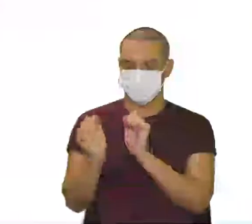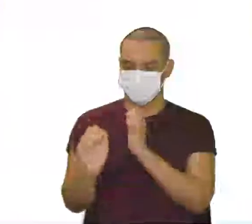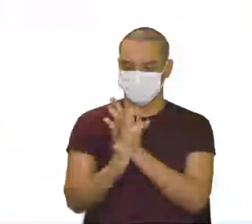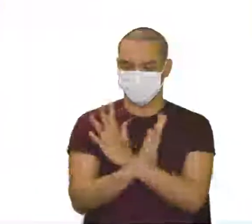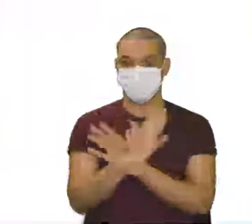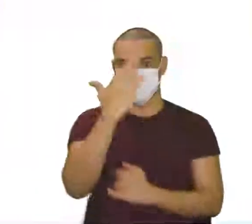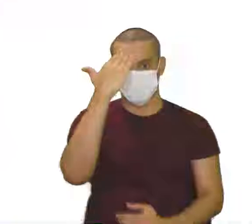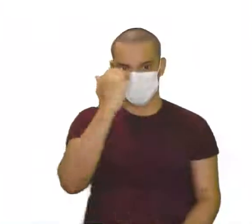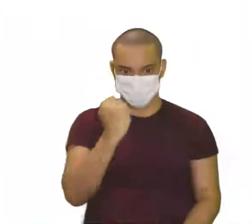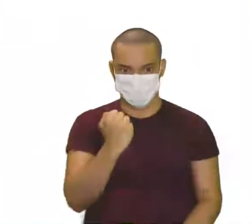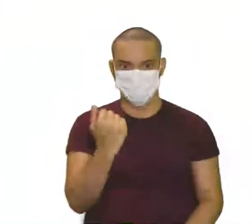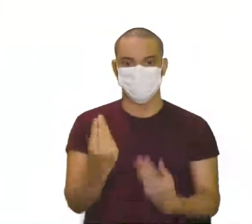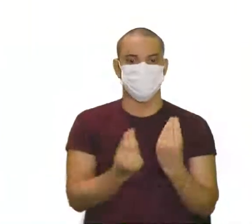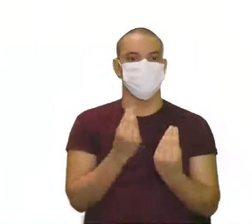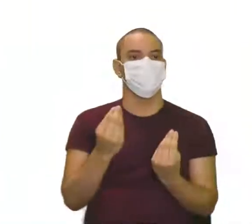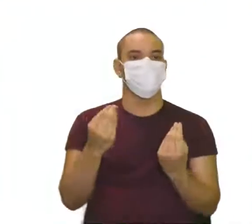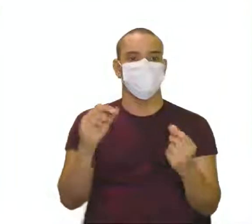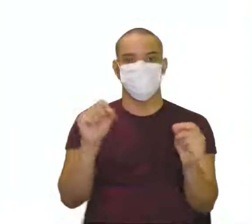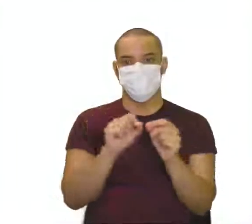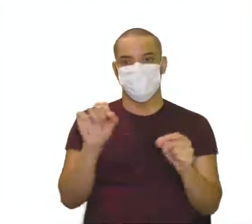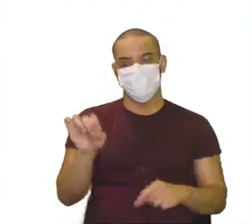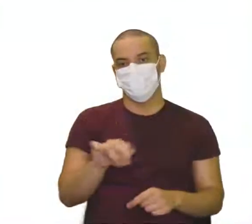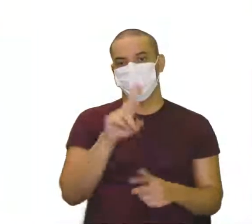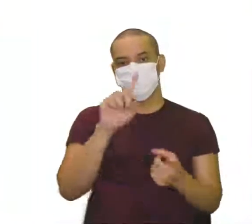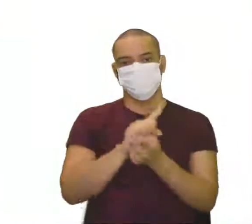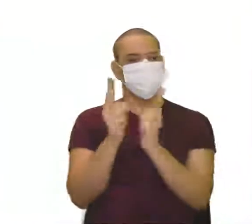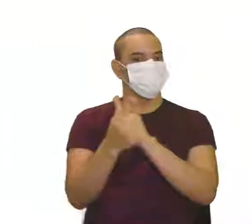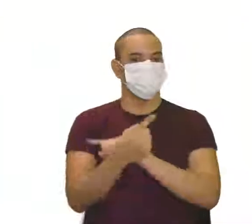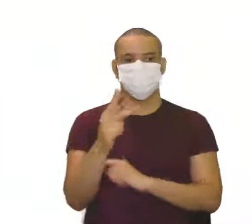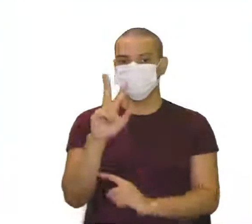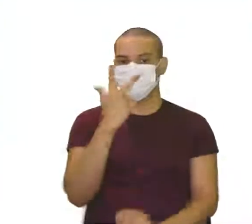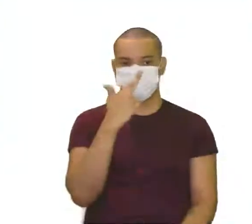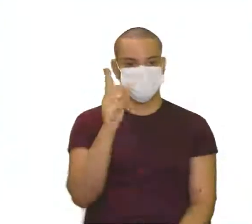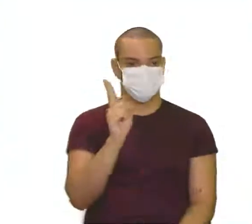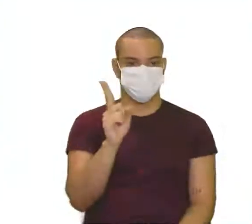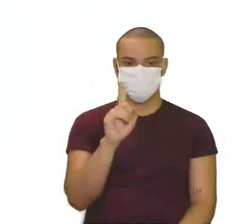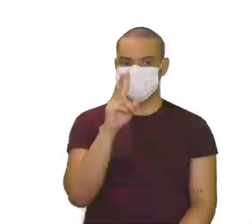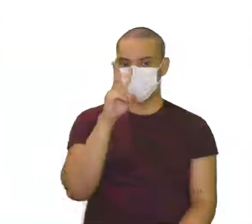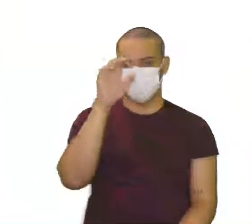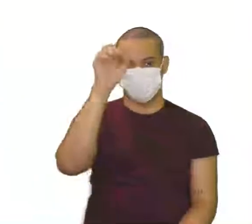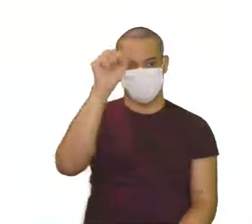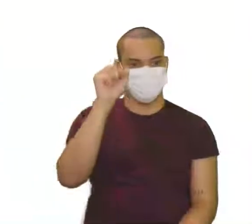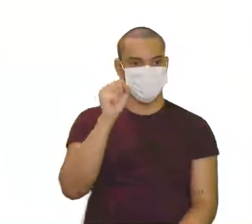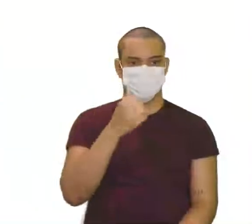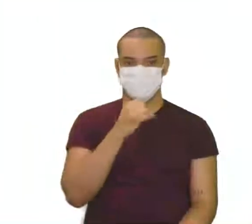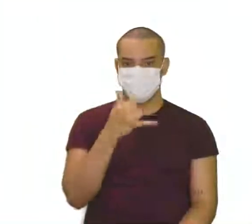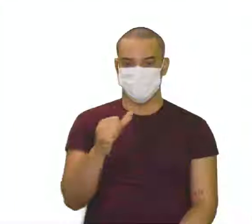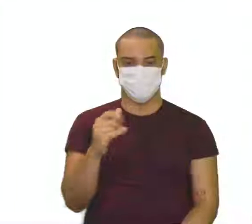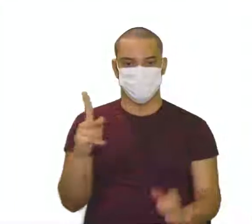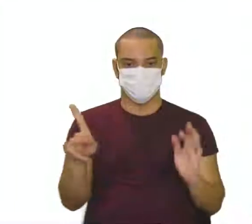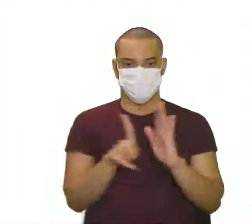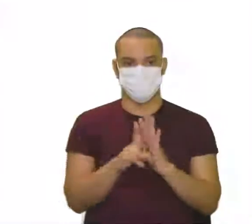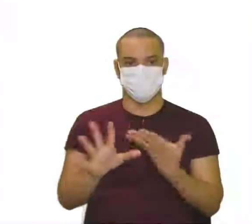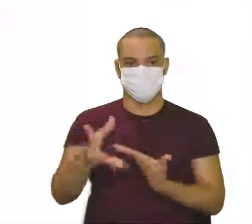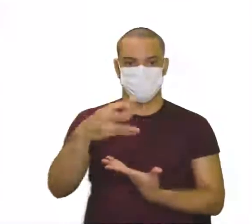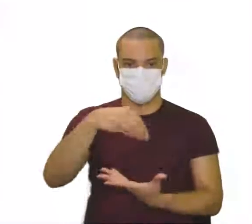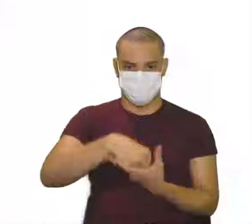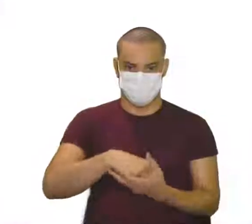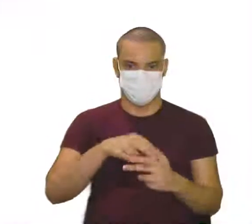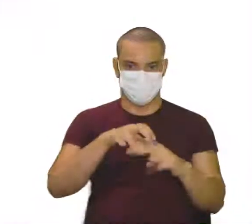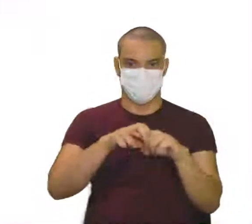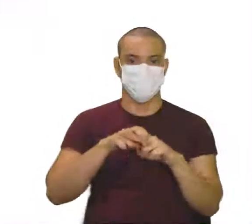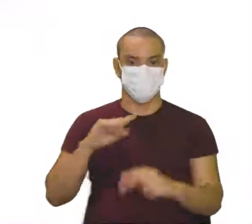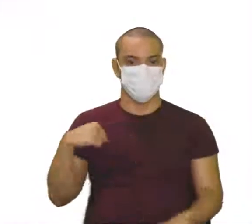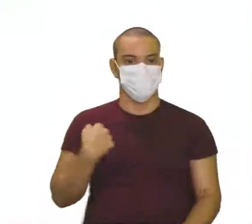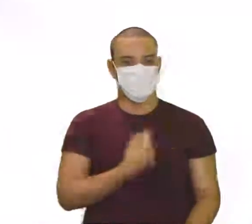o seu sentido ou contrário, não há aparecimento de força eletromagnética que atua sobre ela, e isso nós podemos ver